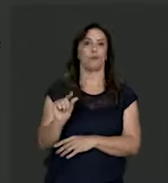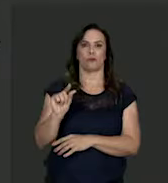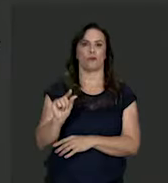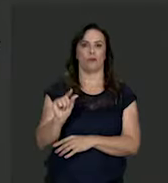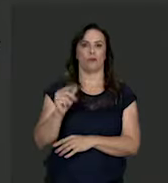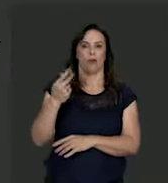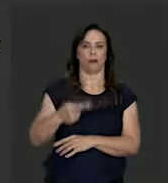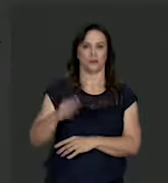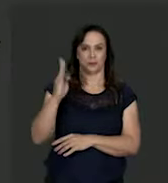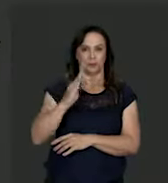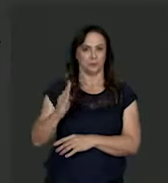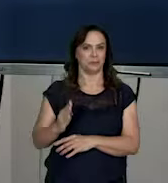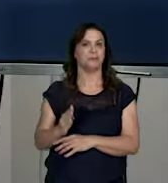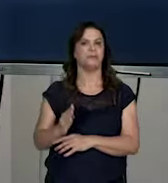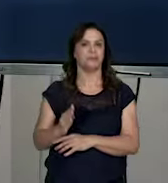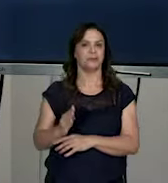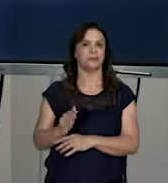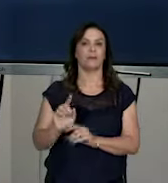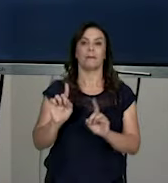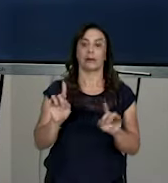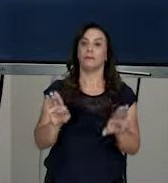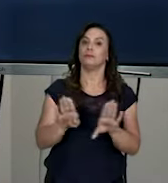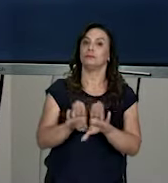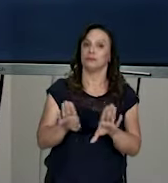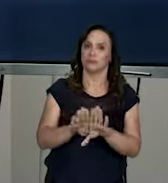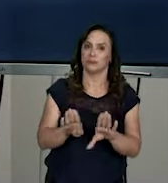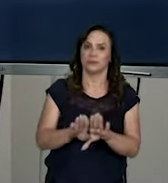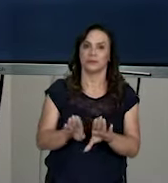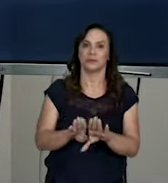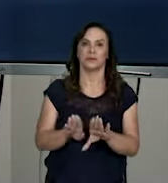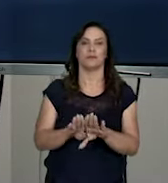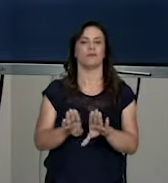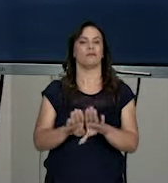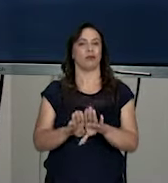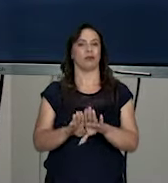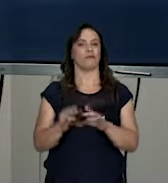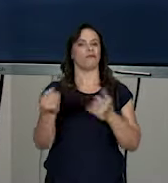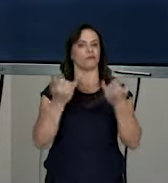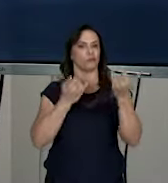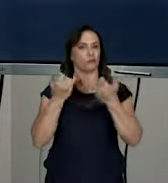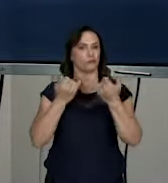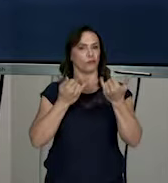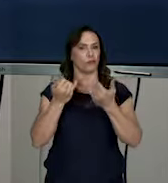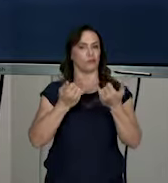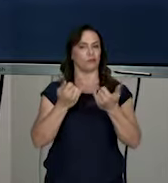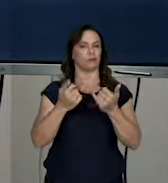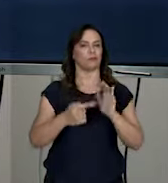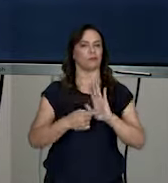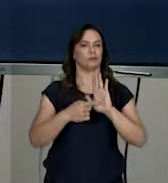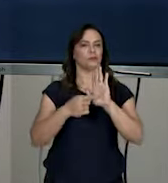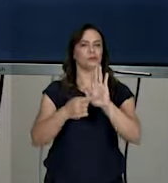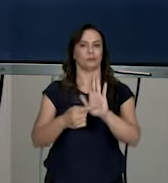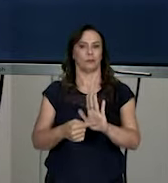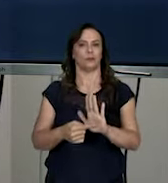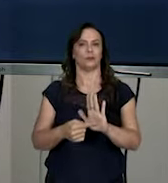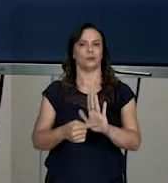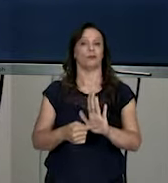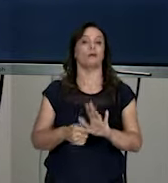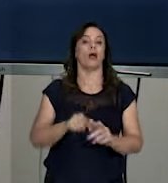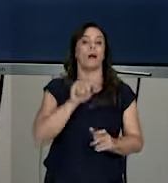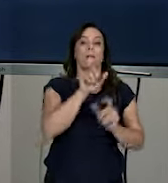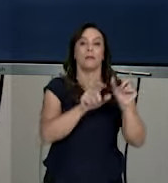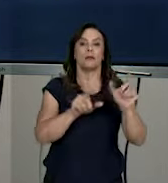Mas, em contrapartida, essa mesma pesquisa, ela traz uma outra informação. As pessoas,